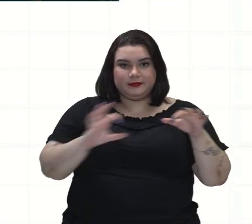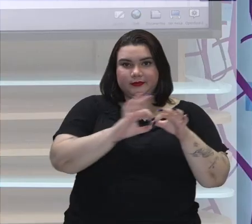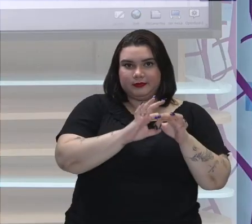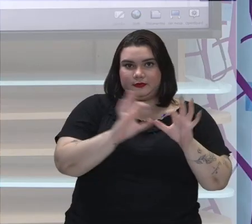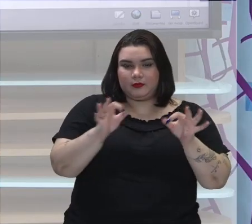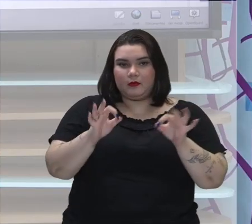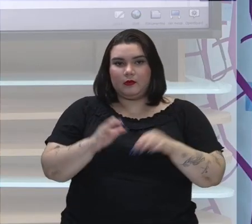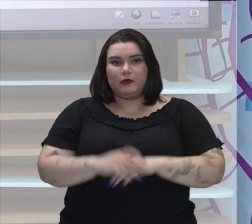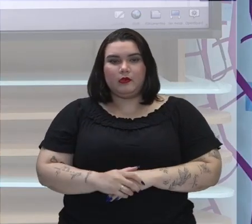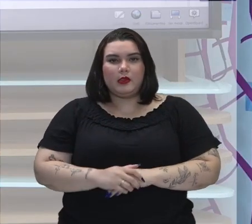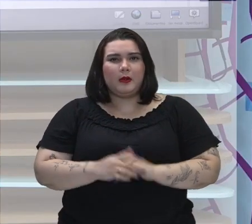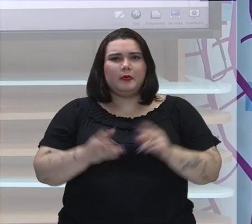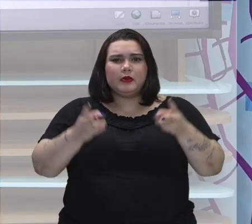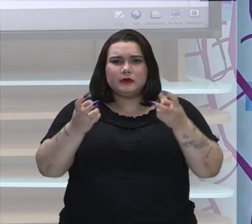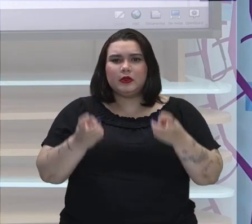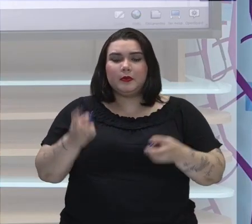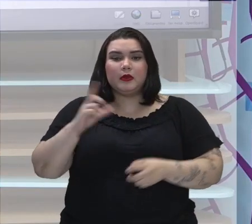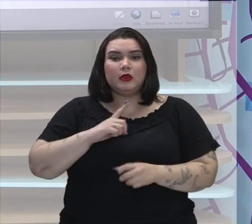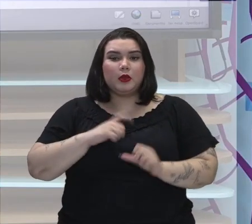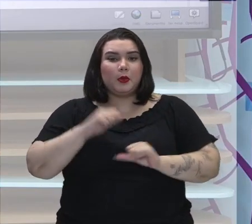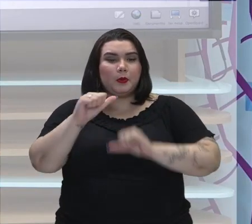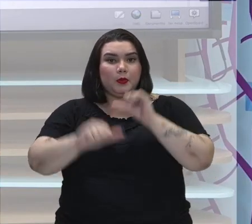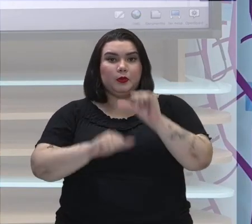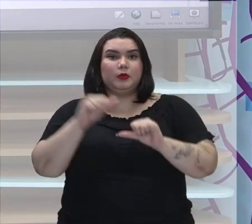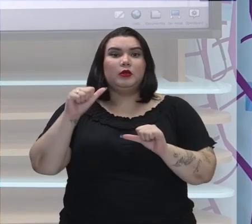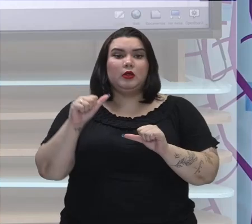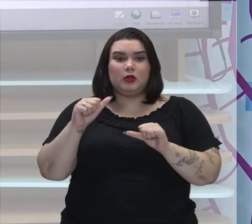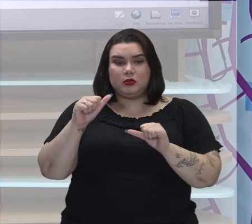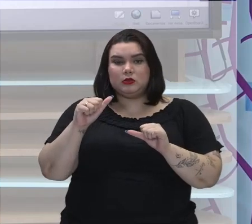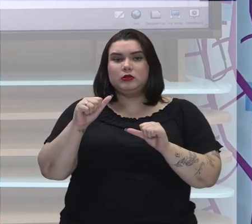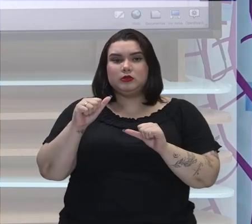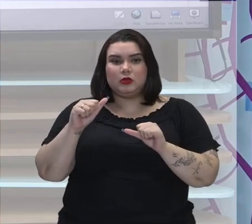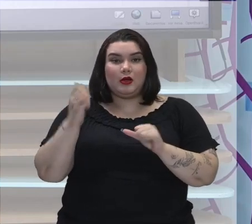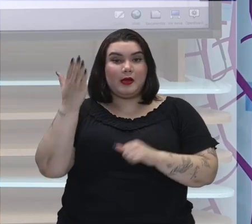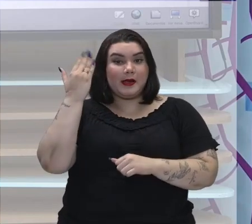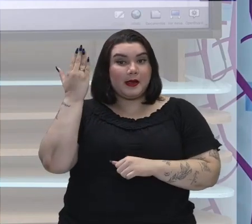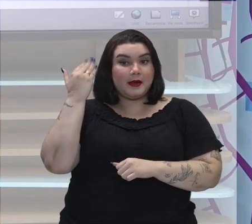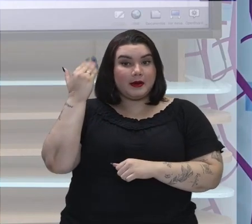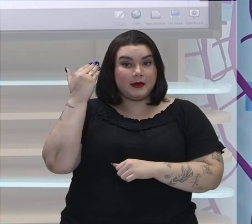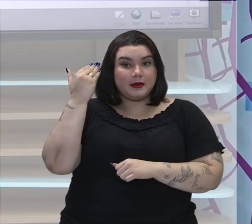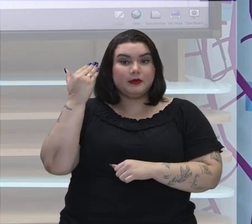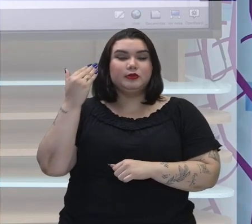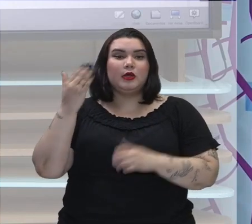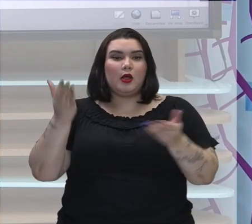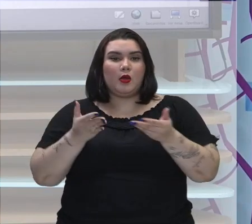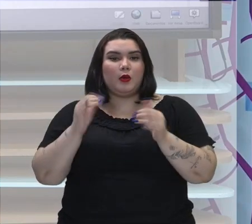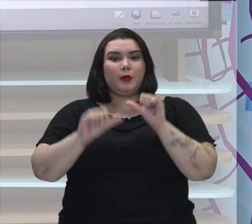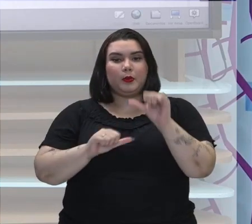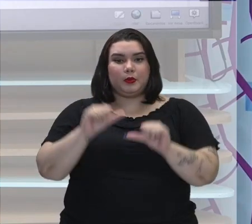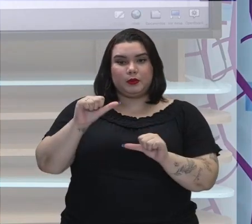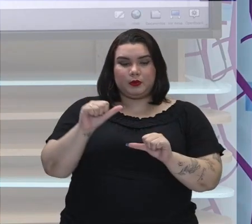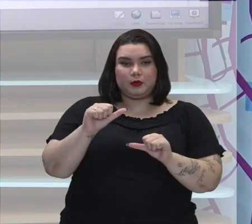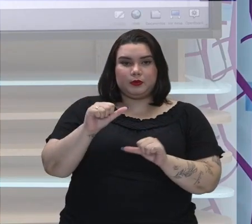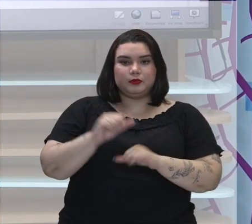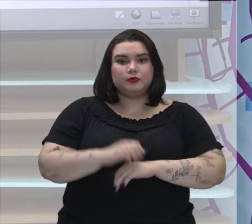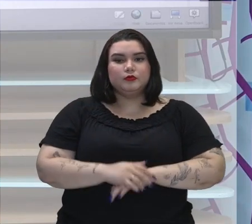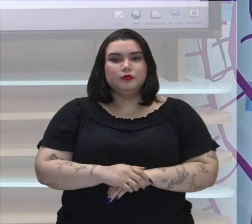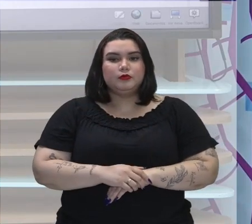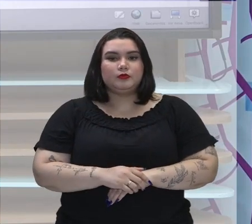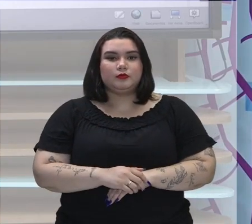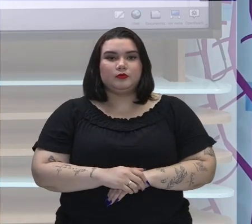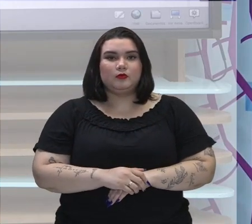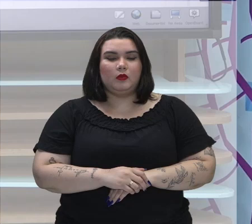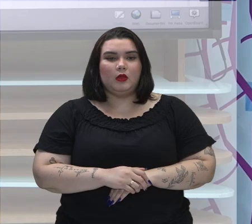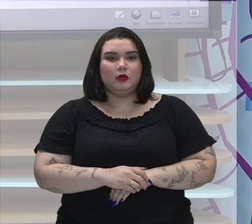alteração dessa lógica escravista diante do território brasileiro. Você tem o